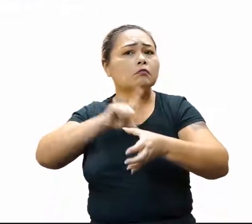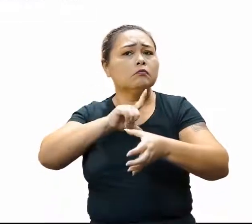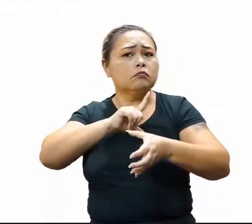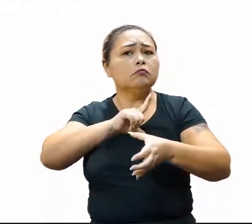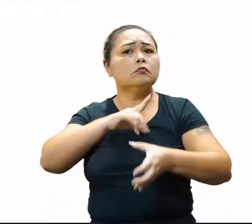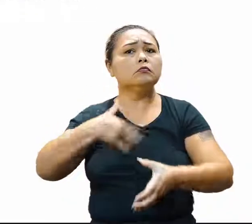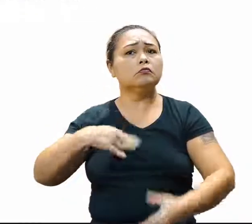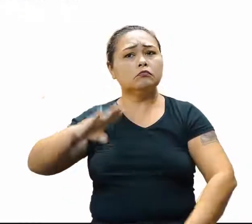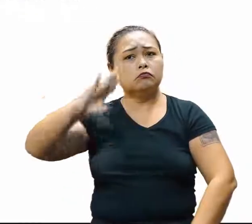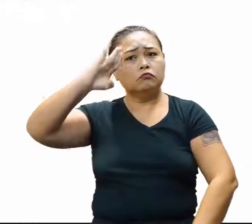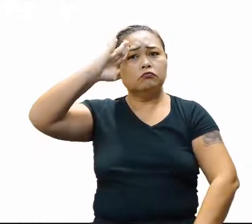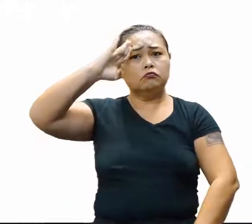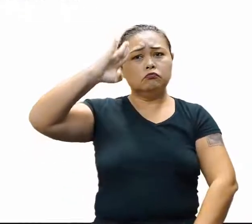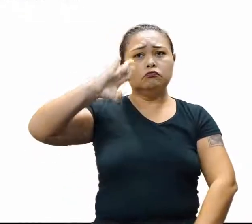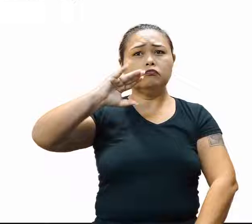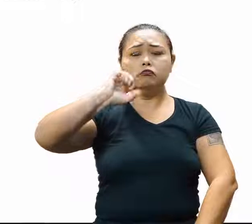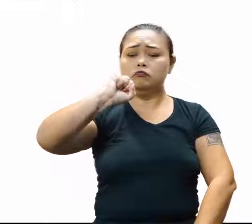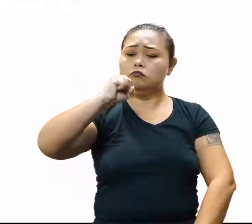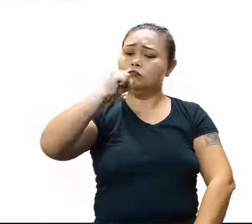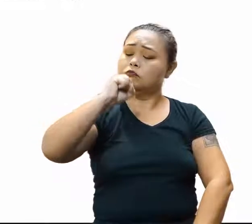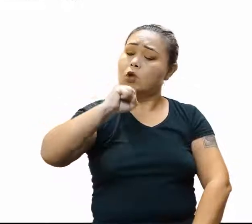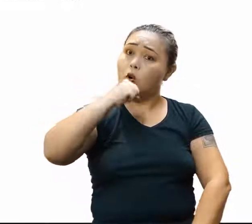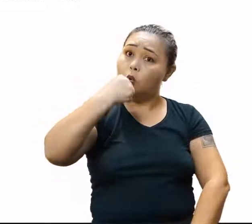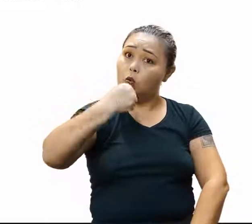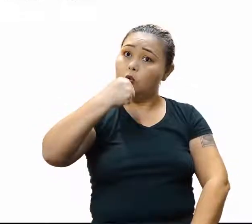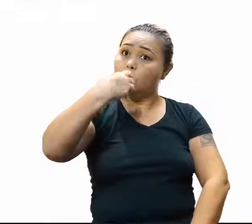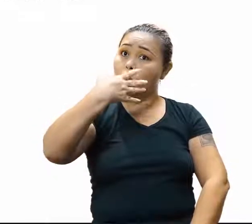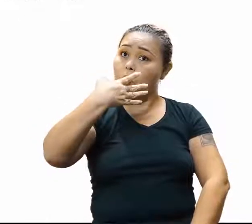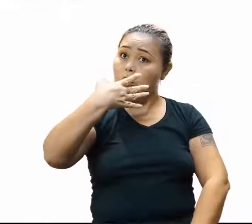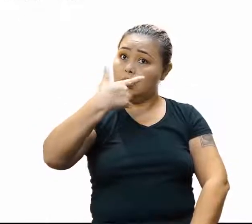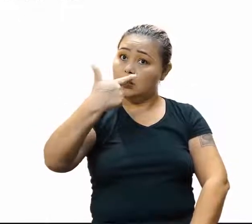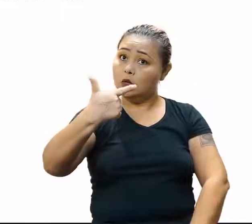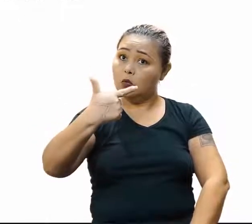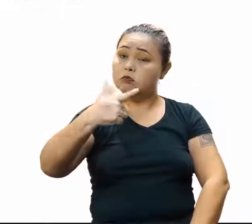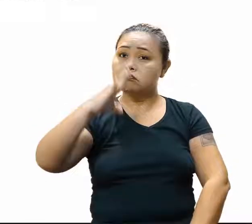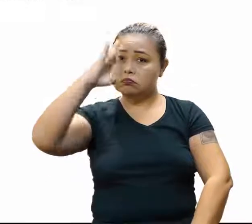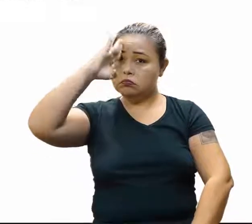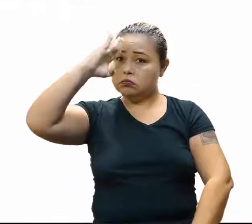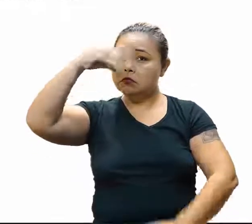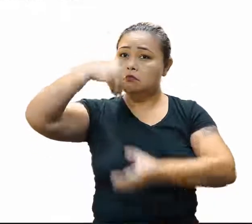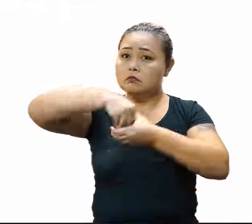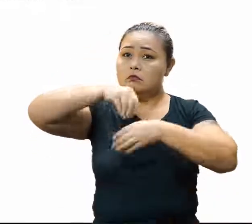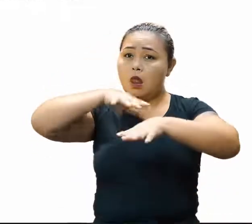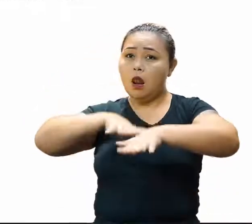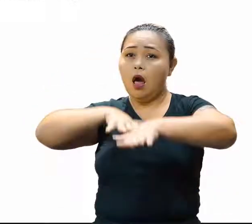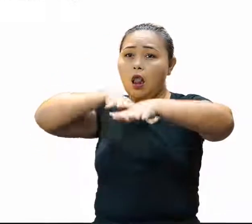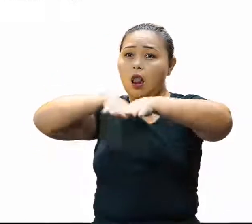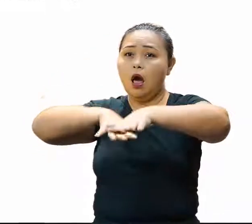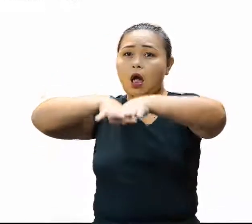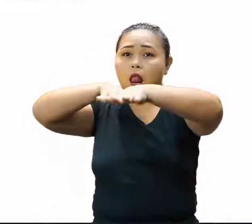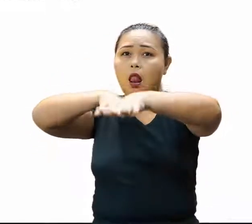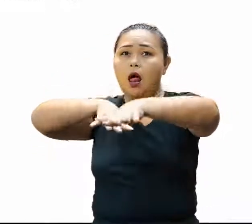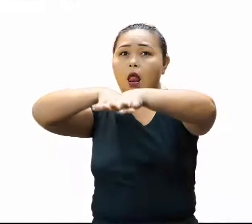com 842 soldados. Eles irão aprisionar